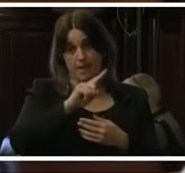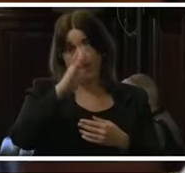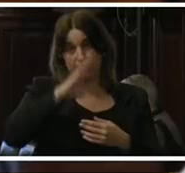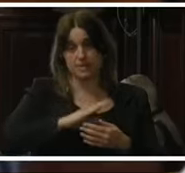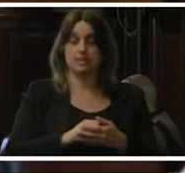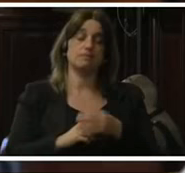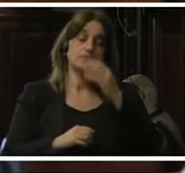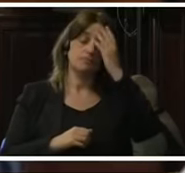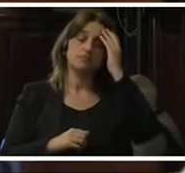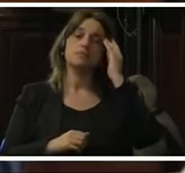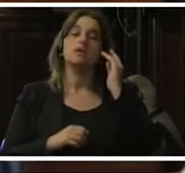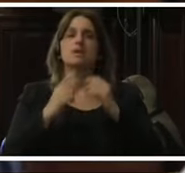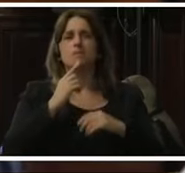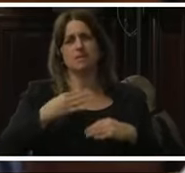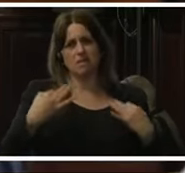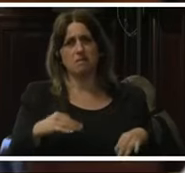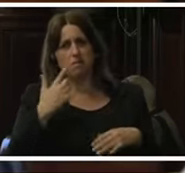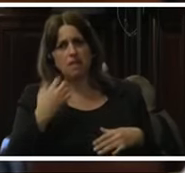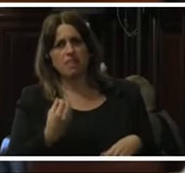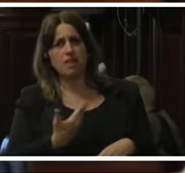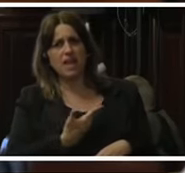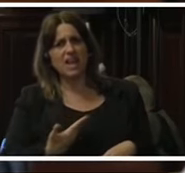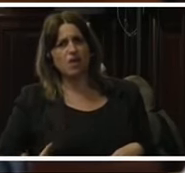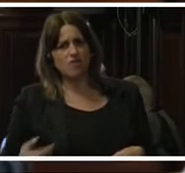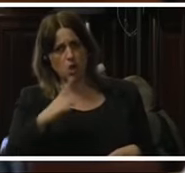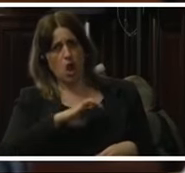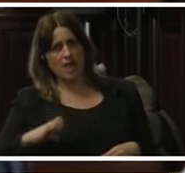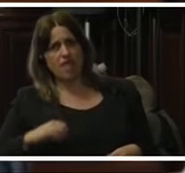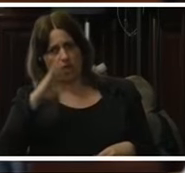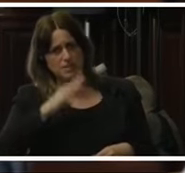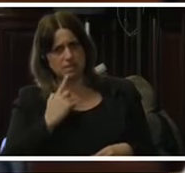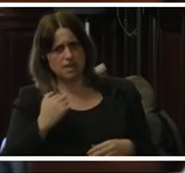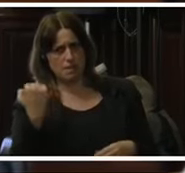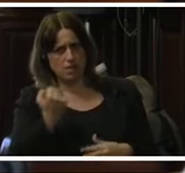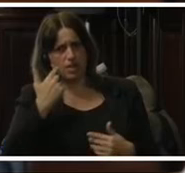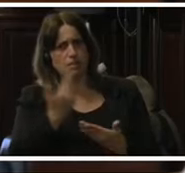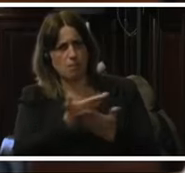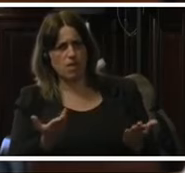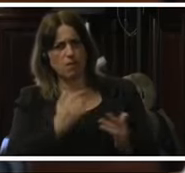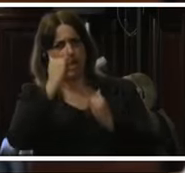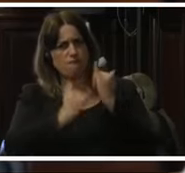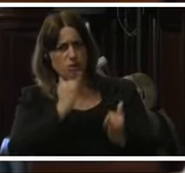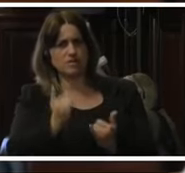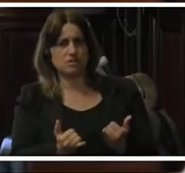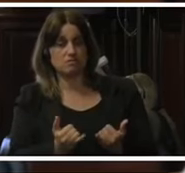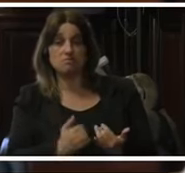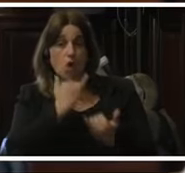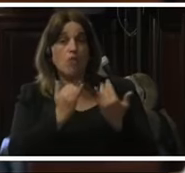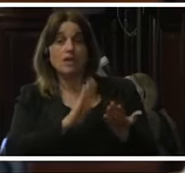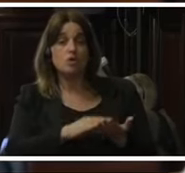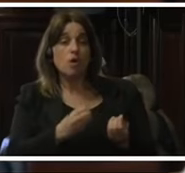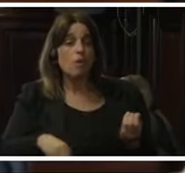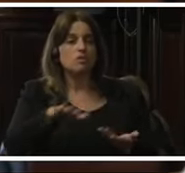importante que fornecerá sim investigações é informações sobre as investigações em curso em